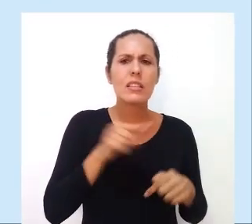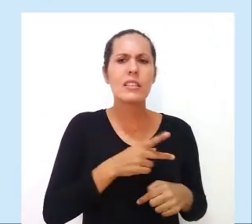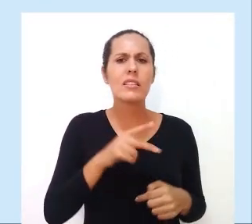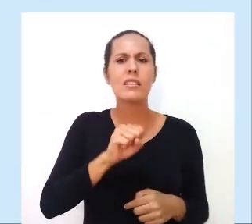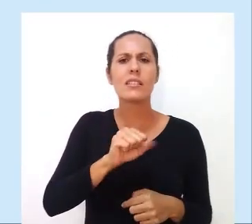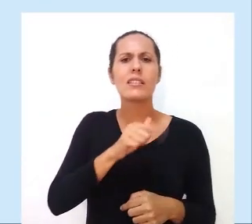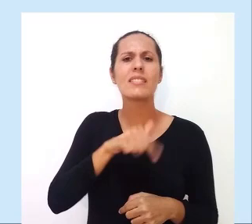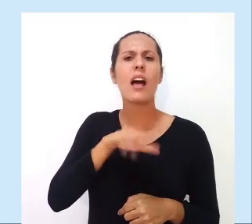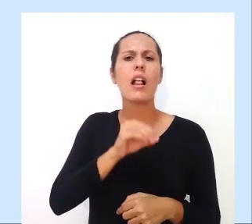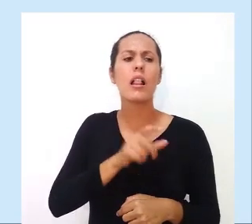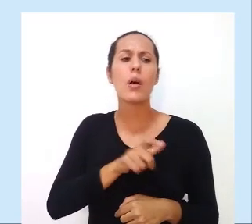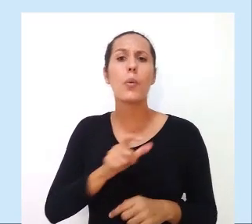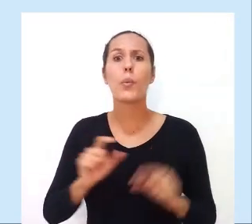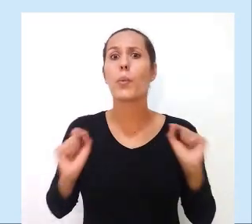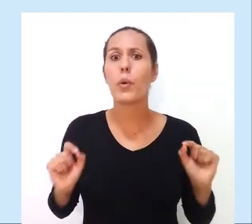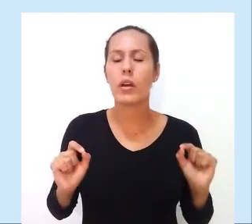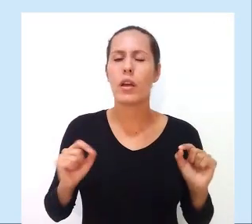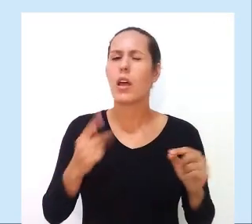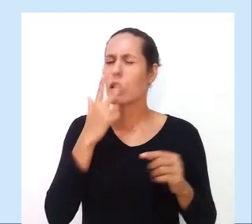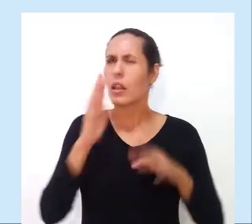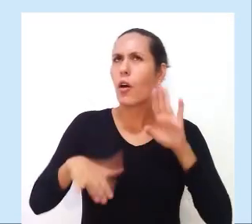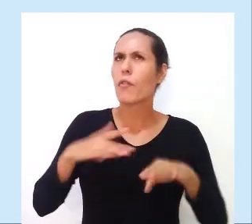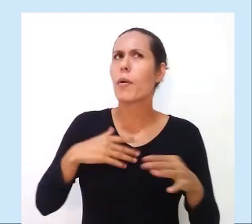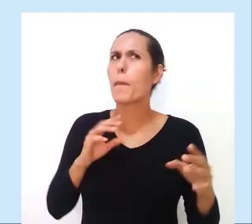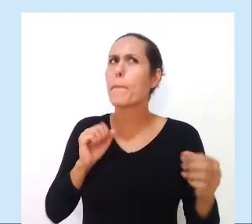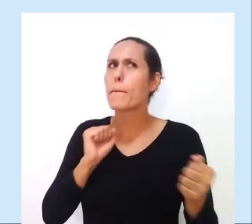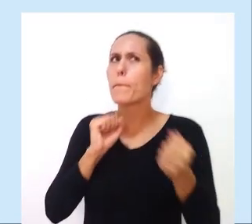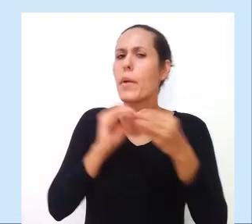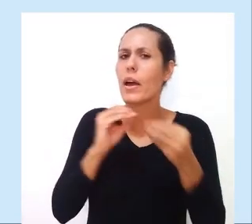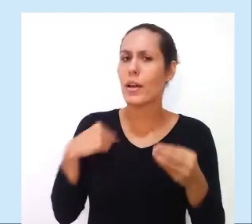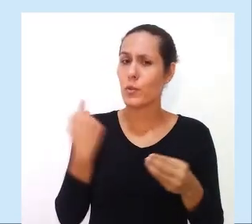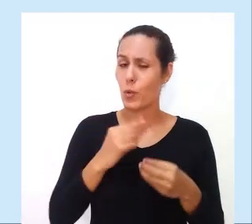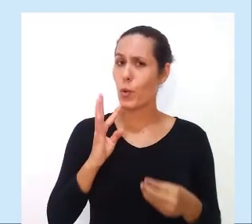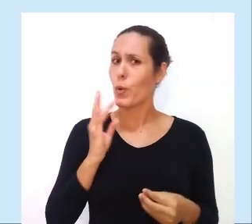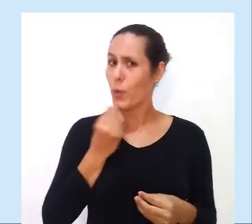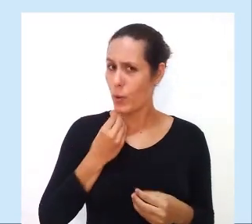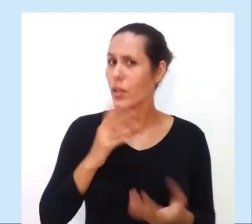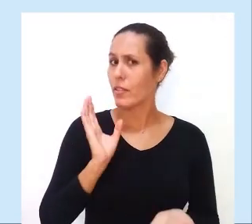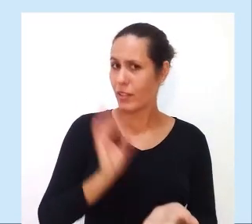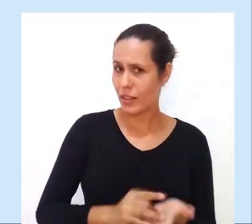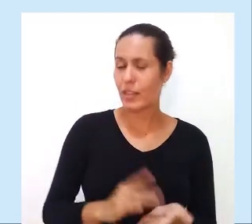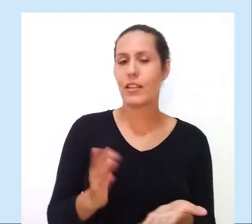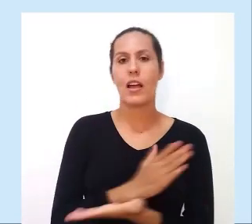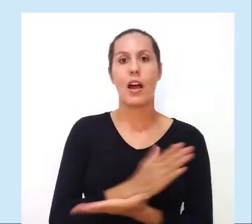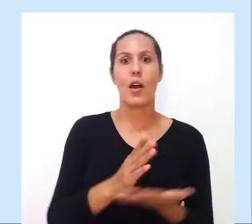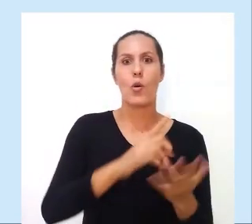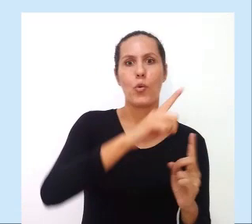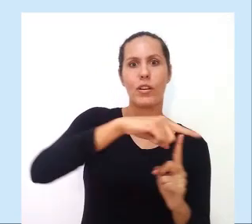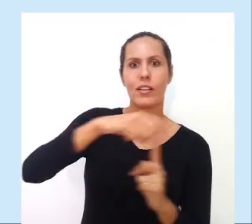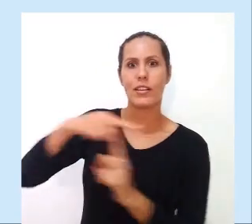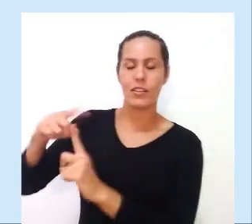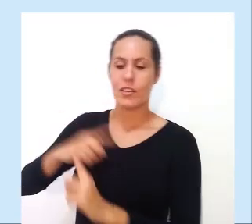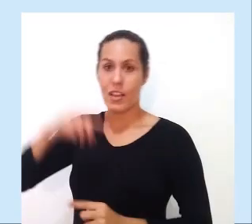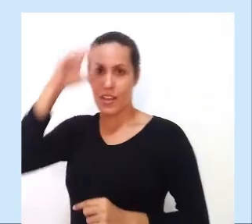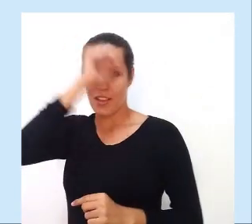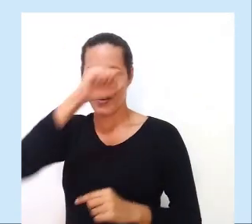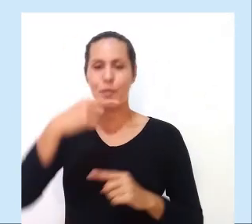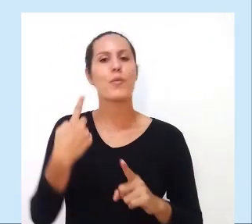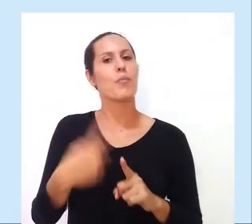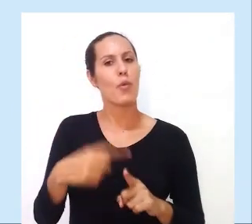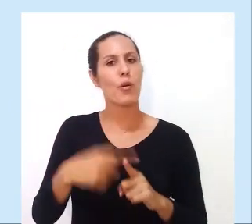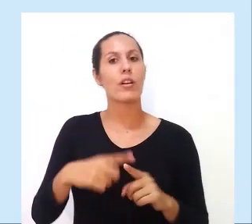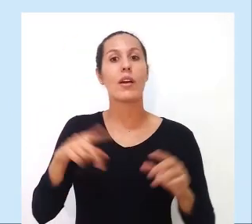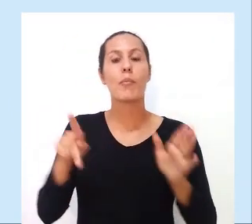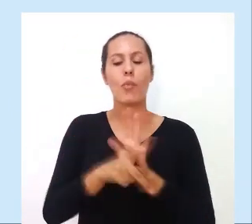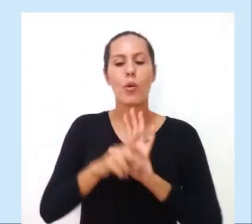dança de salão seja mais próximo do nosso conhecimento, né? Afinal de contas, tem muitos estilos que a gente aprende,